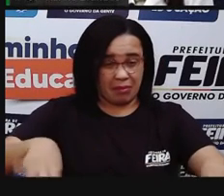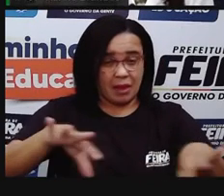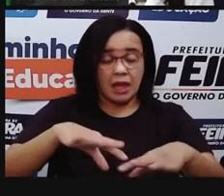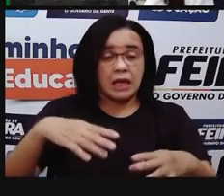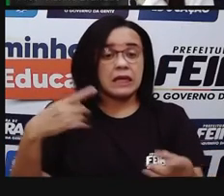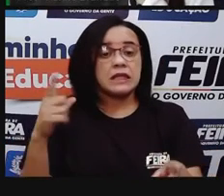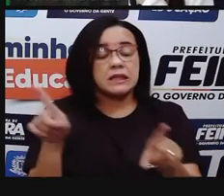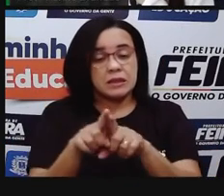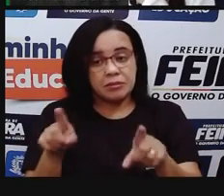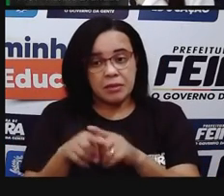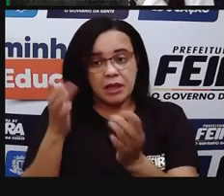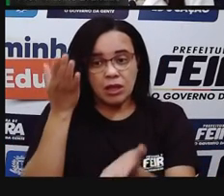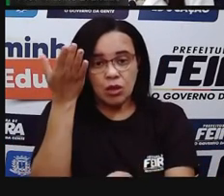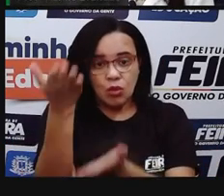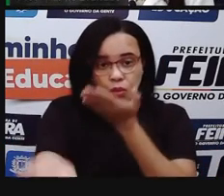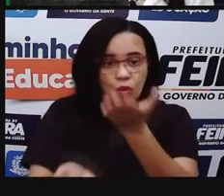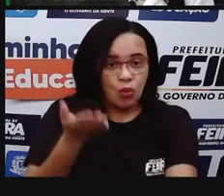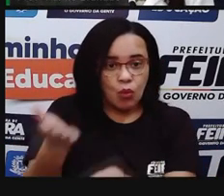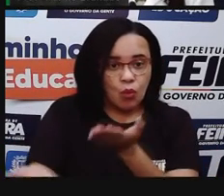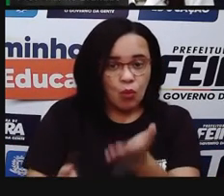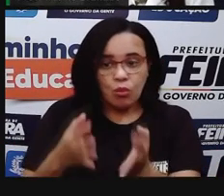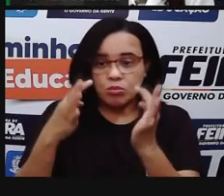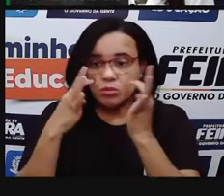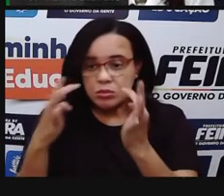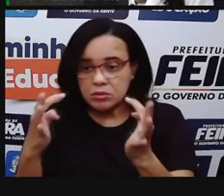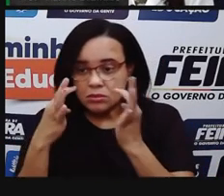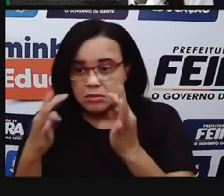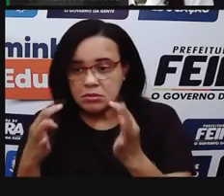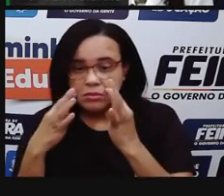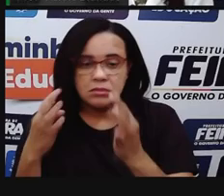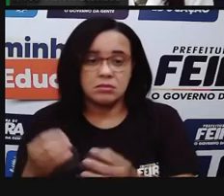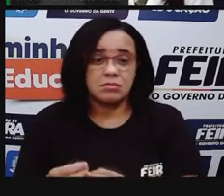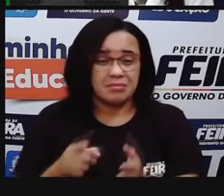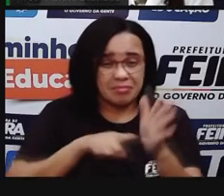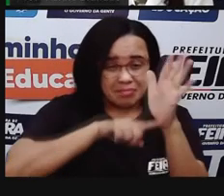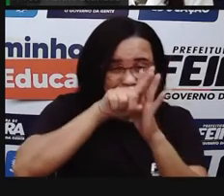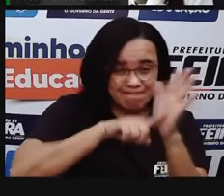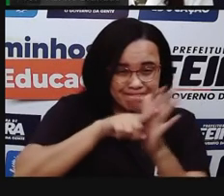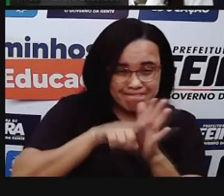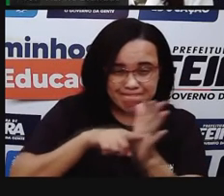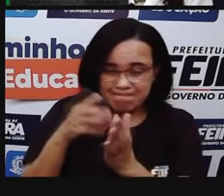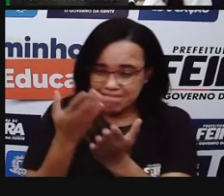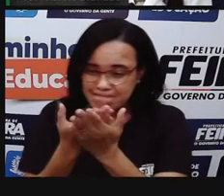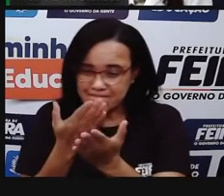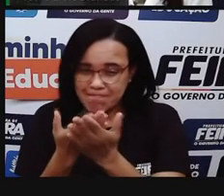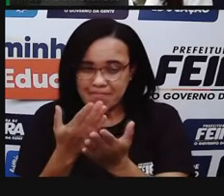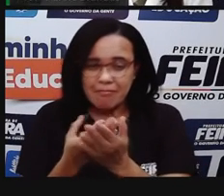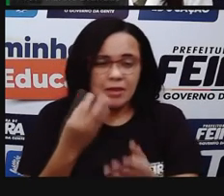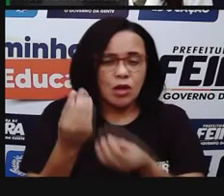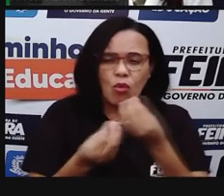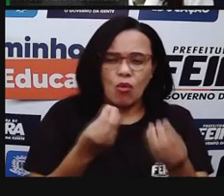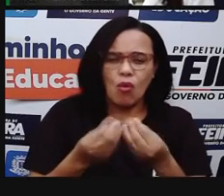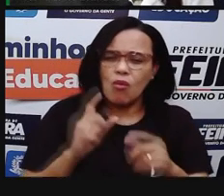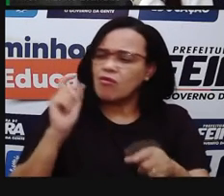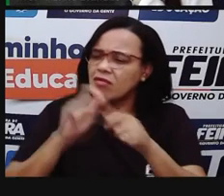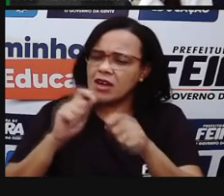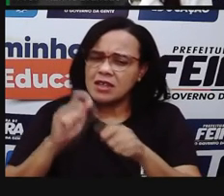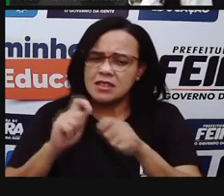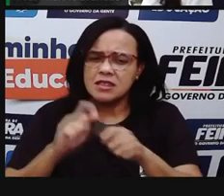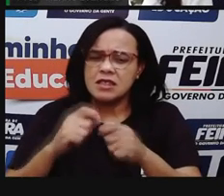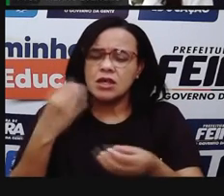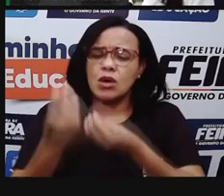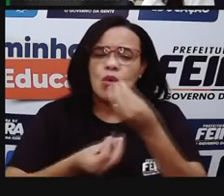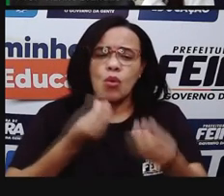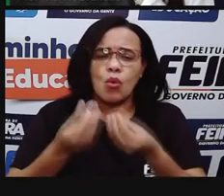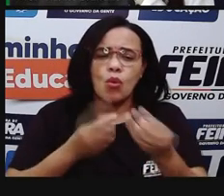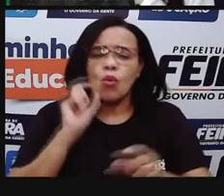de pesquisa, de o que fazer com esse lixo que nós produzimos, o que nós estamos fazendo com ele, para onde vai